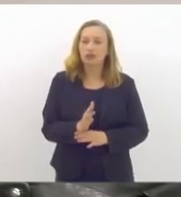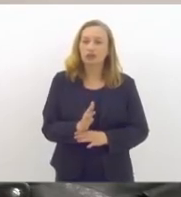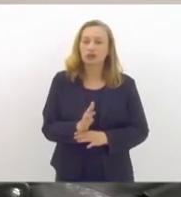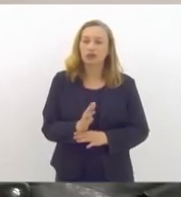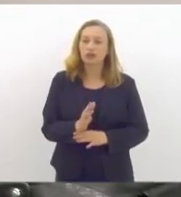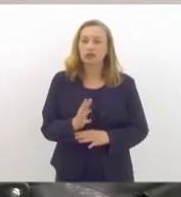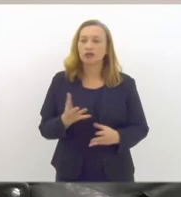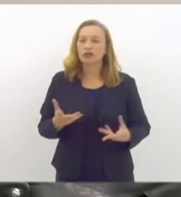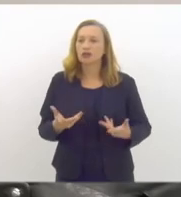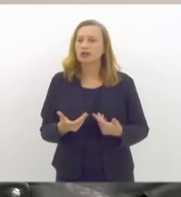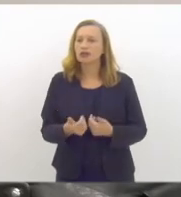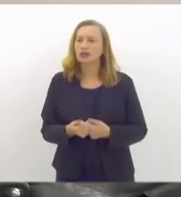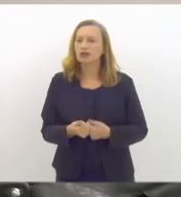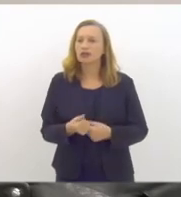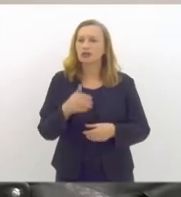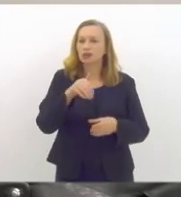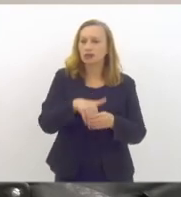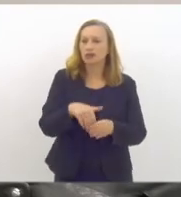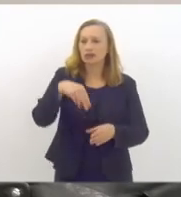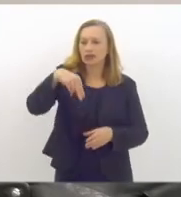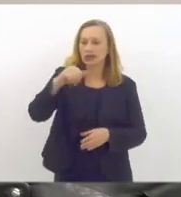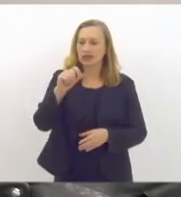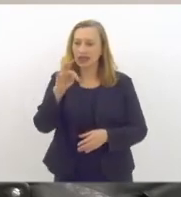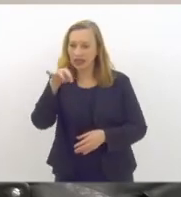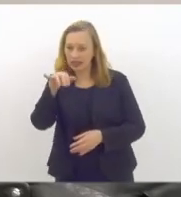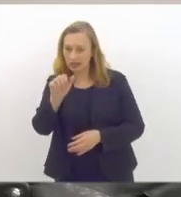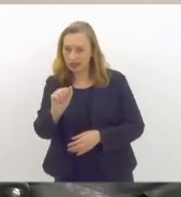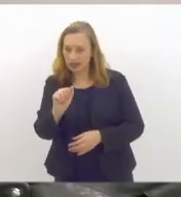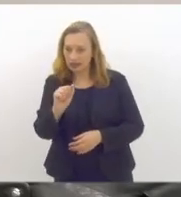primordial e eu voto na Natália.